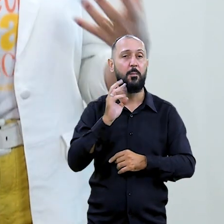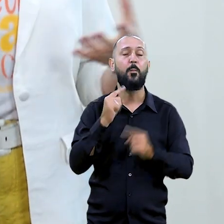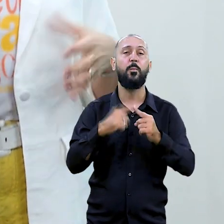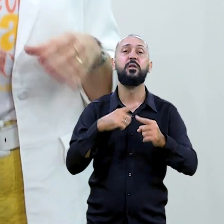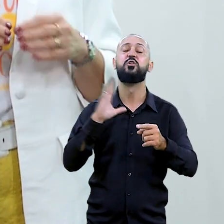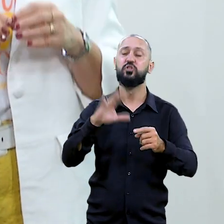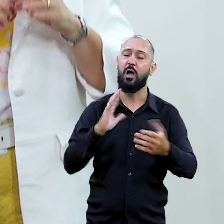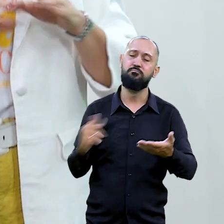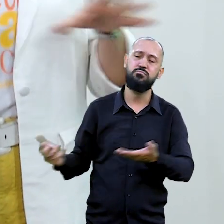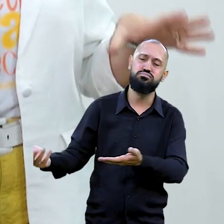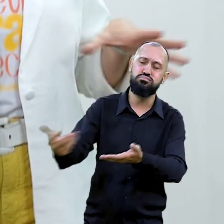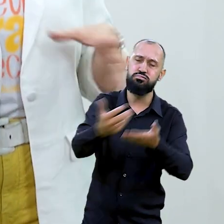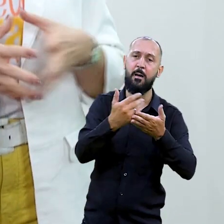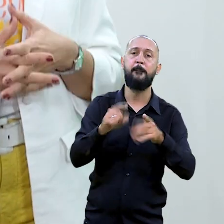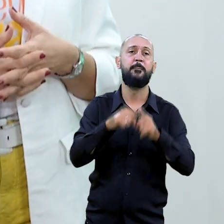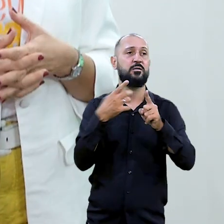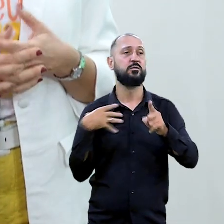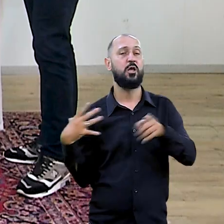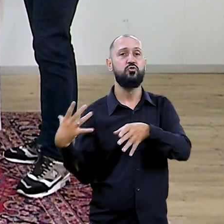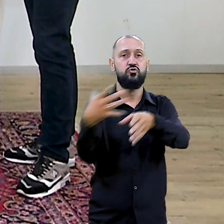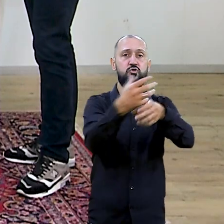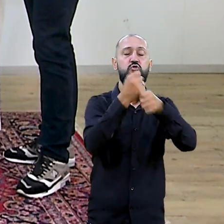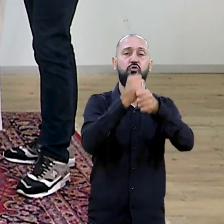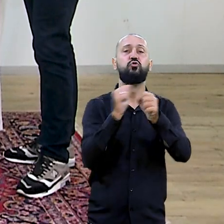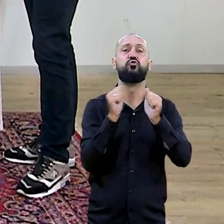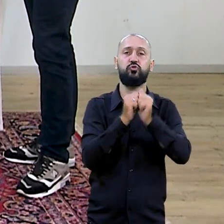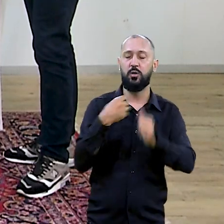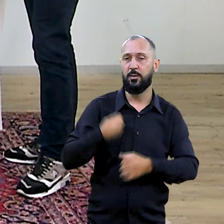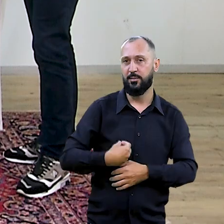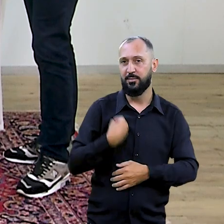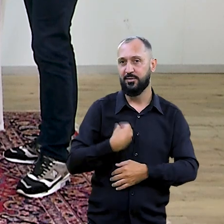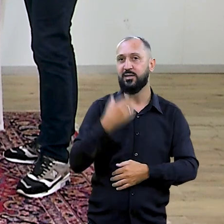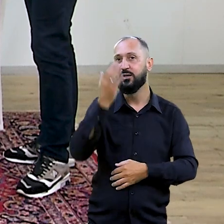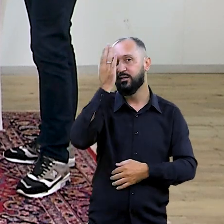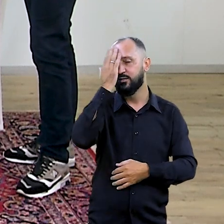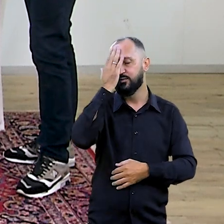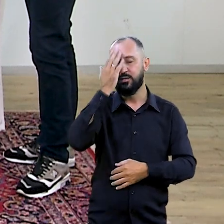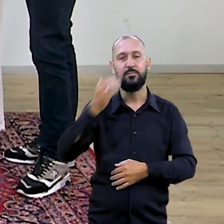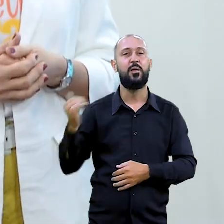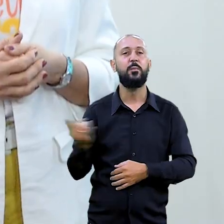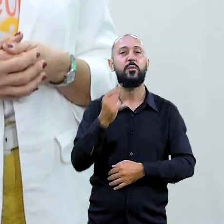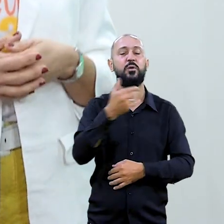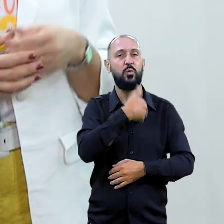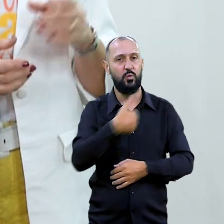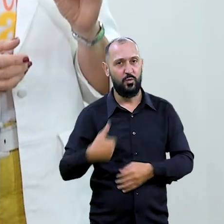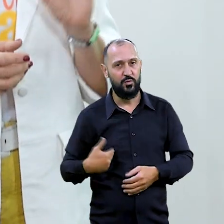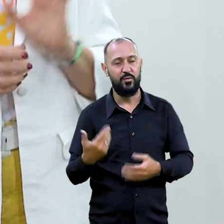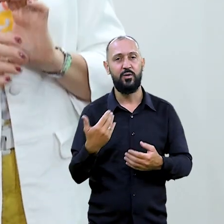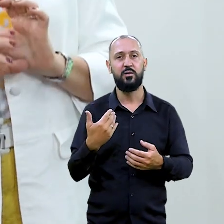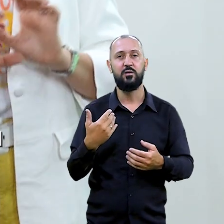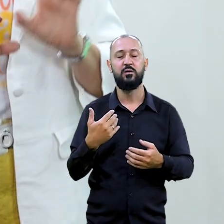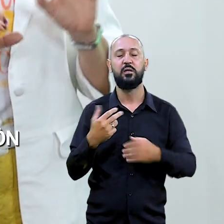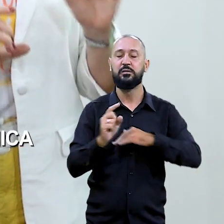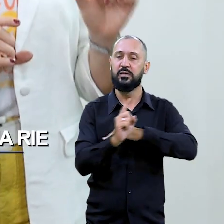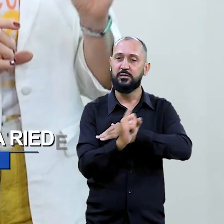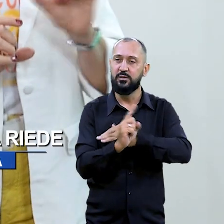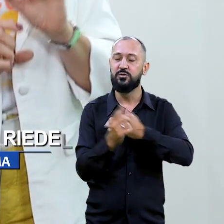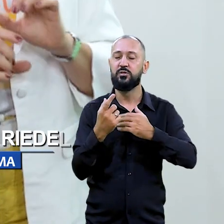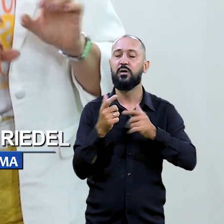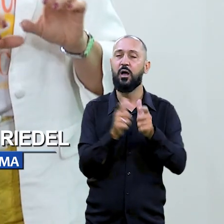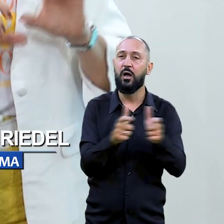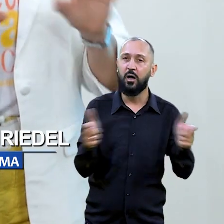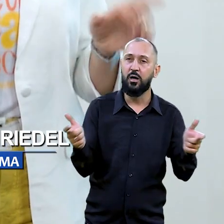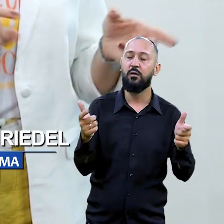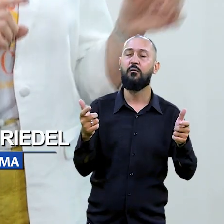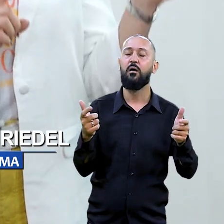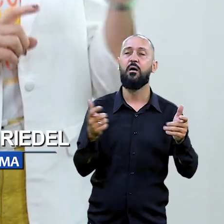nesse atendimento, do e alcance. Também dessa capilaridade que tem, né? Então, também eles, a participação é muito importante. E também tem outros que se chama ONI,